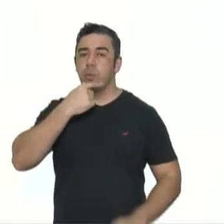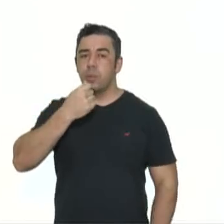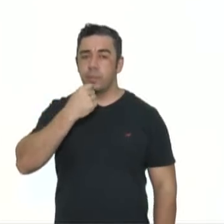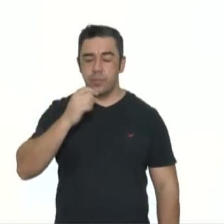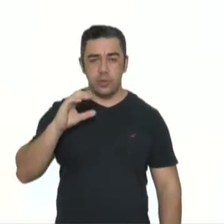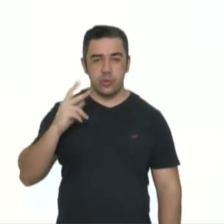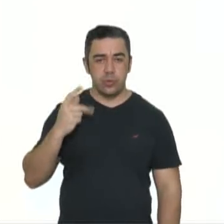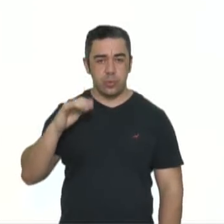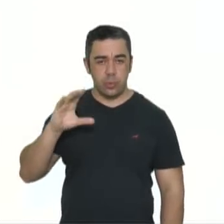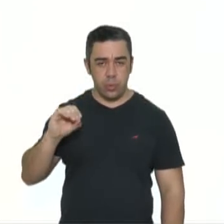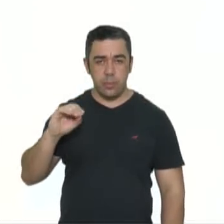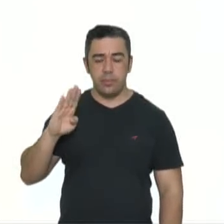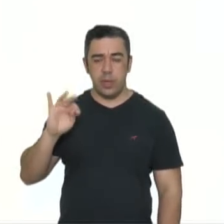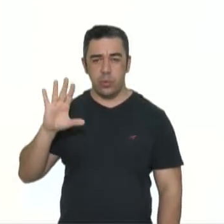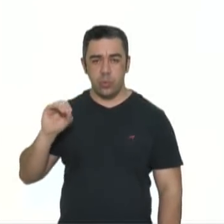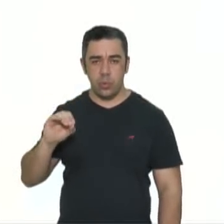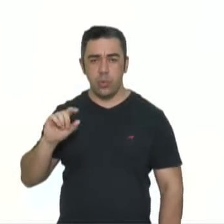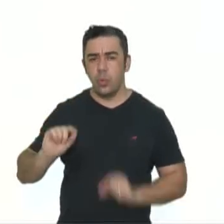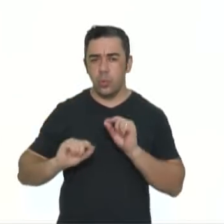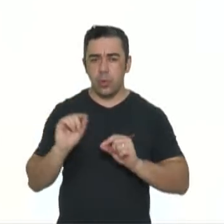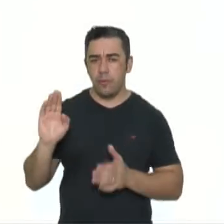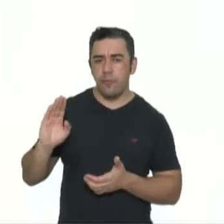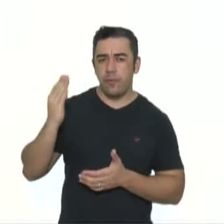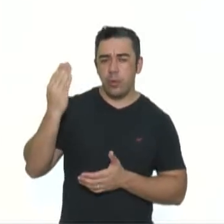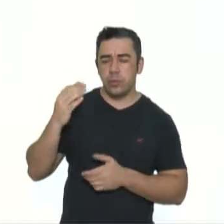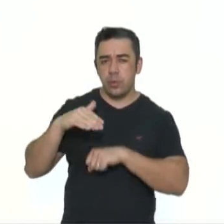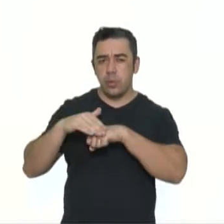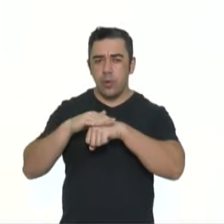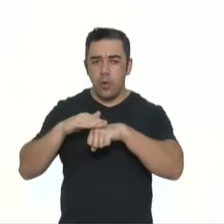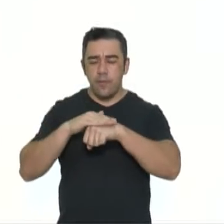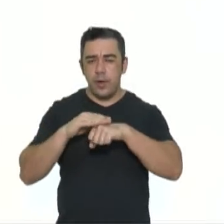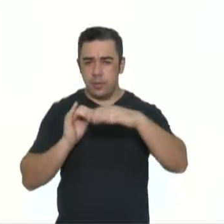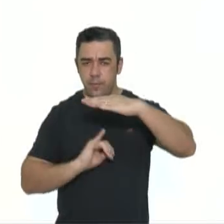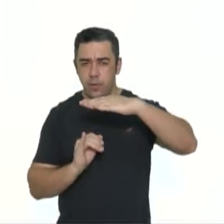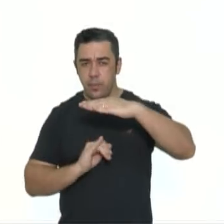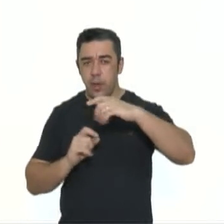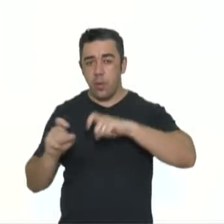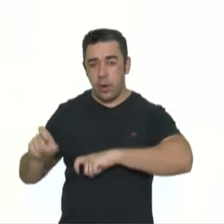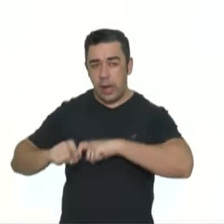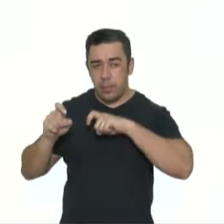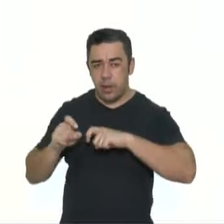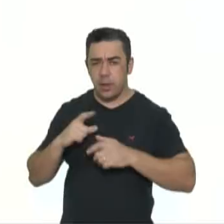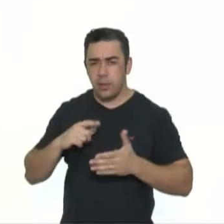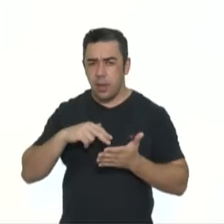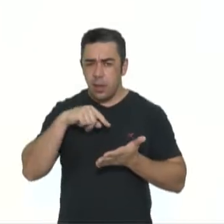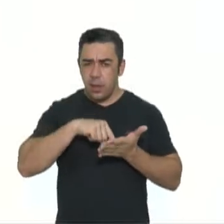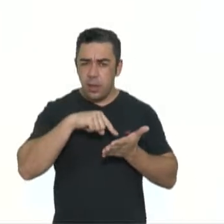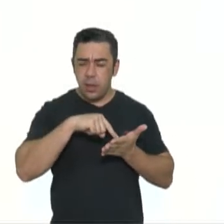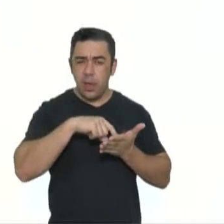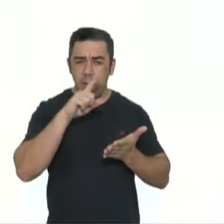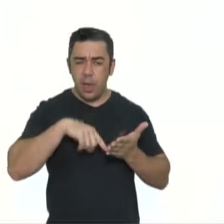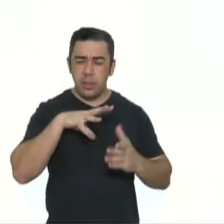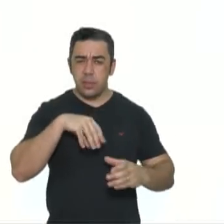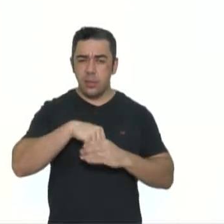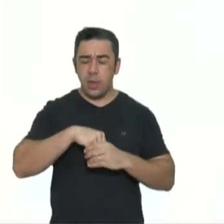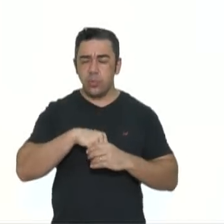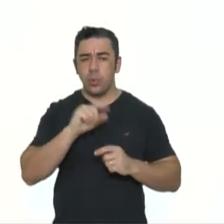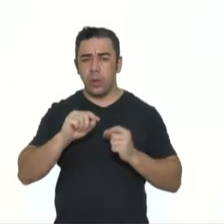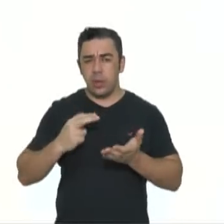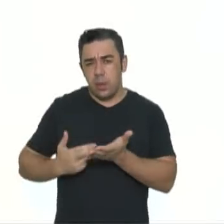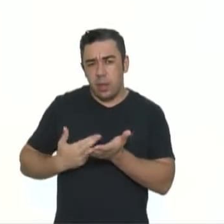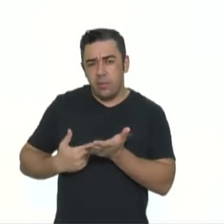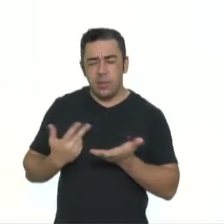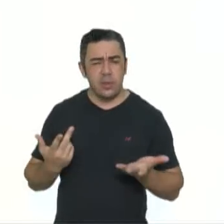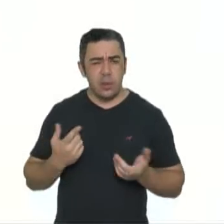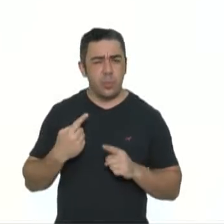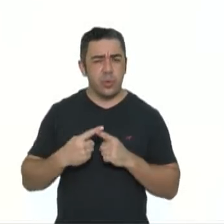como pseudo-dialeto caipira essa variação presente na fala dos personagens da revistinha. Poderíamos dizer o porquê da